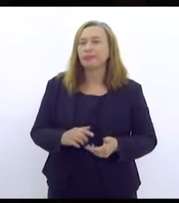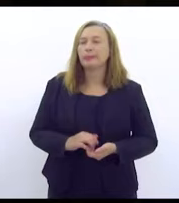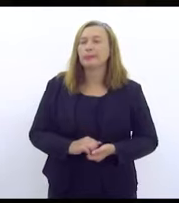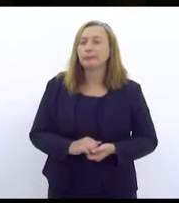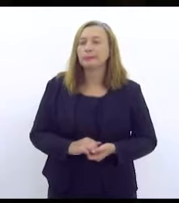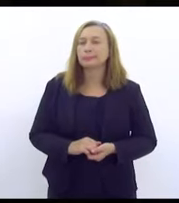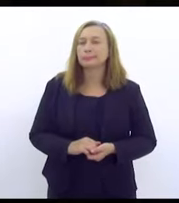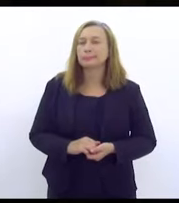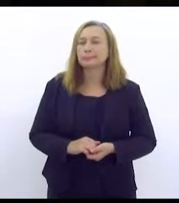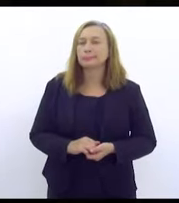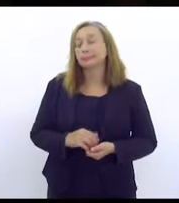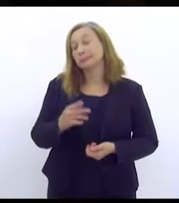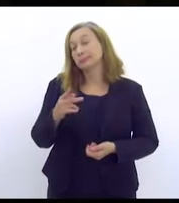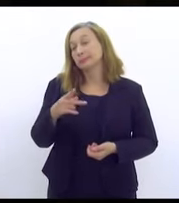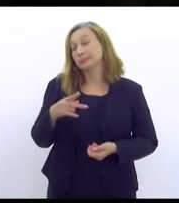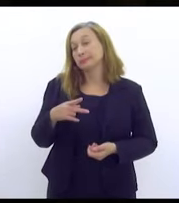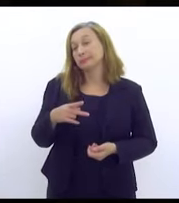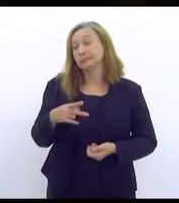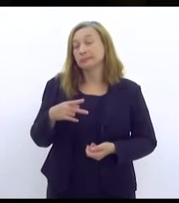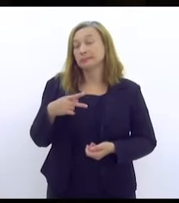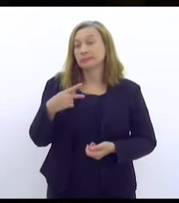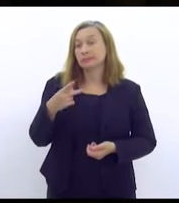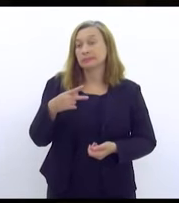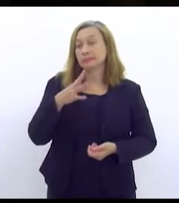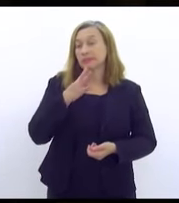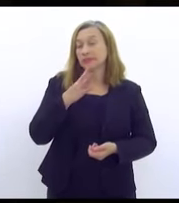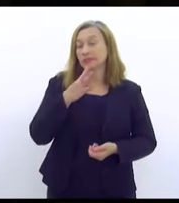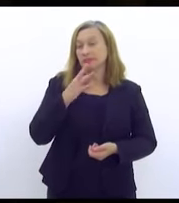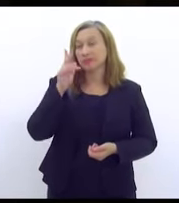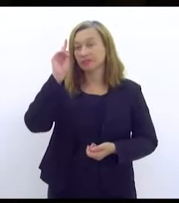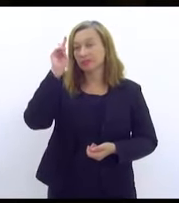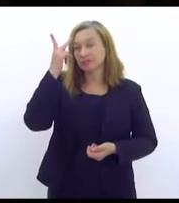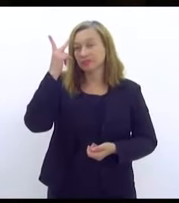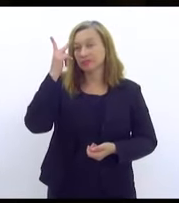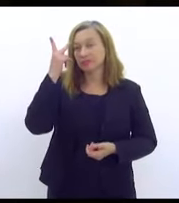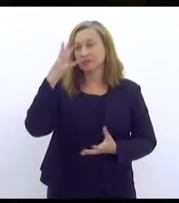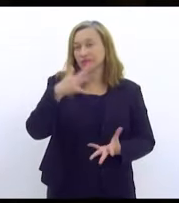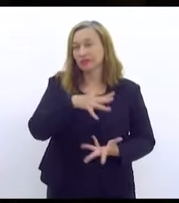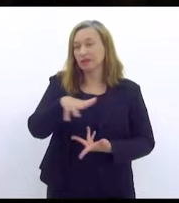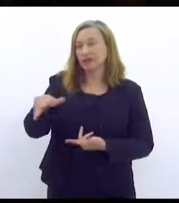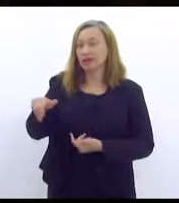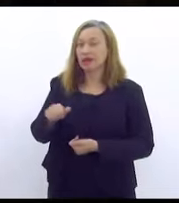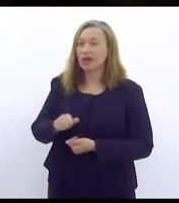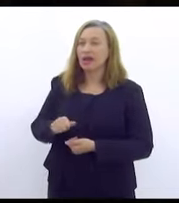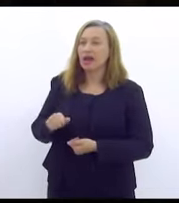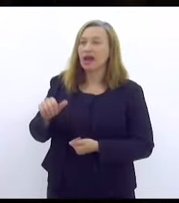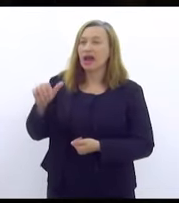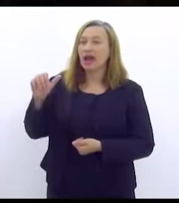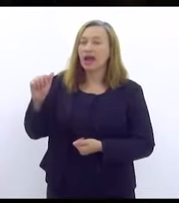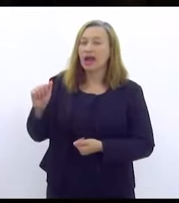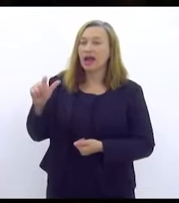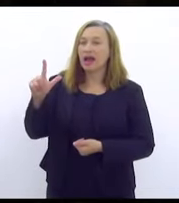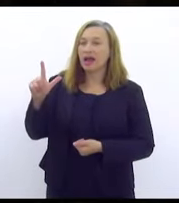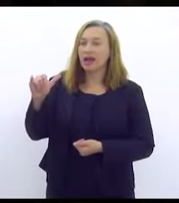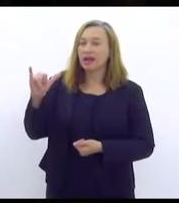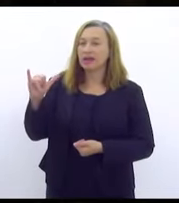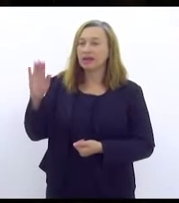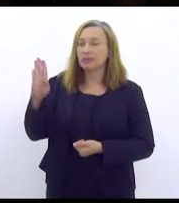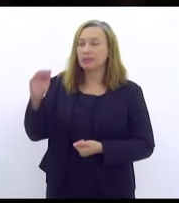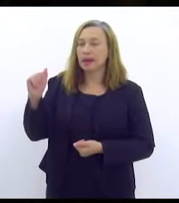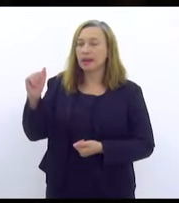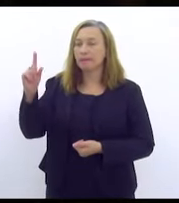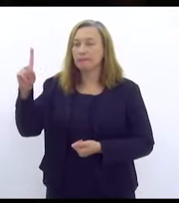e conhecida fábula do mundo das histórias, do Alibabá e dos 40 ladrões, ele está quase